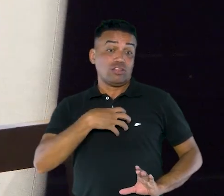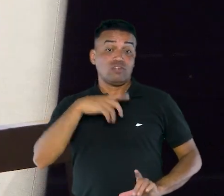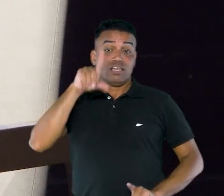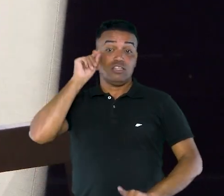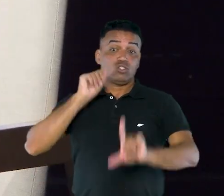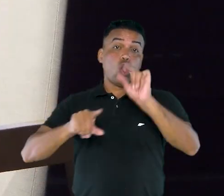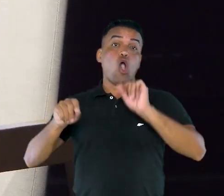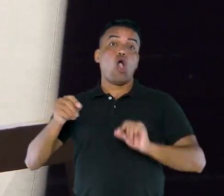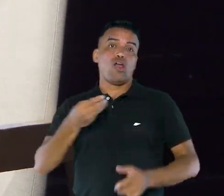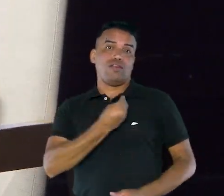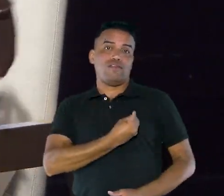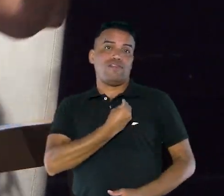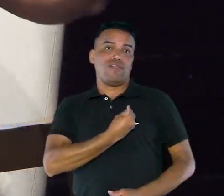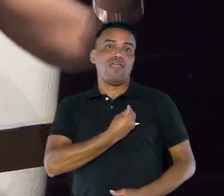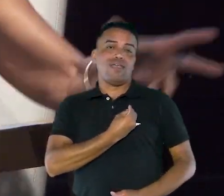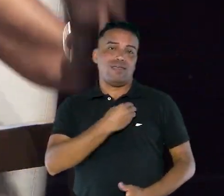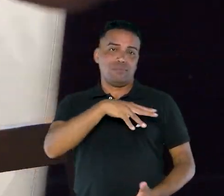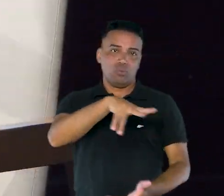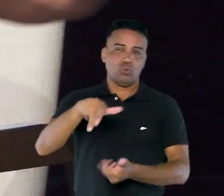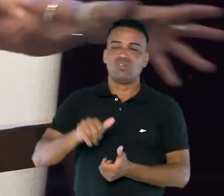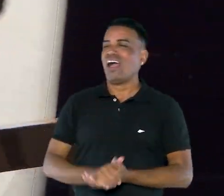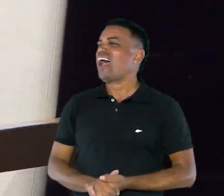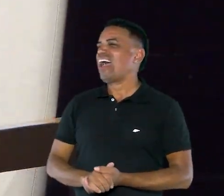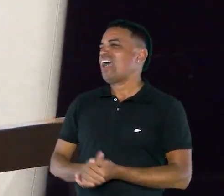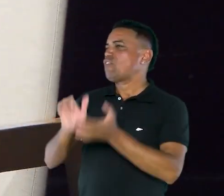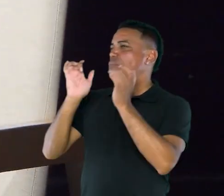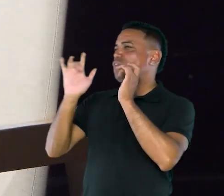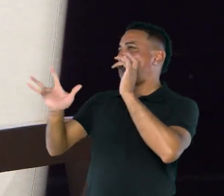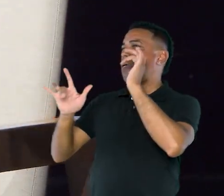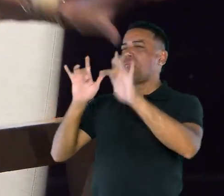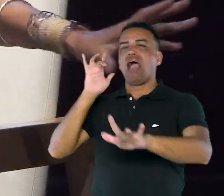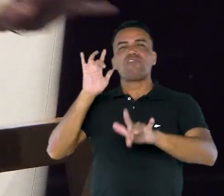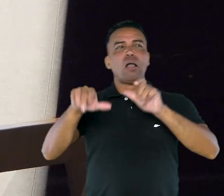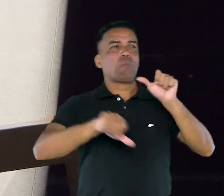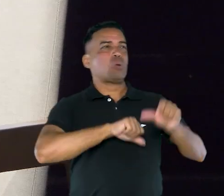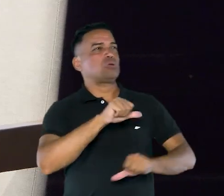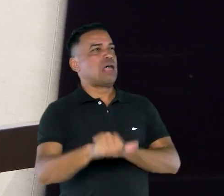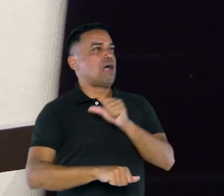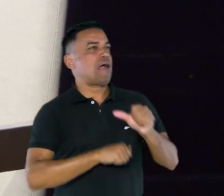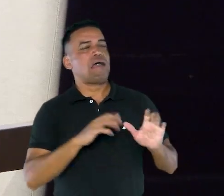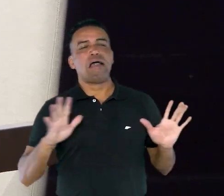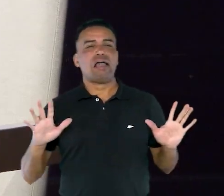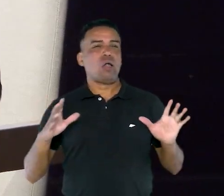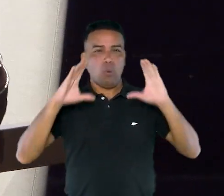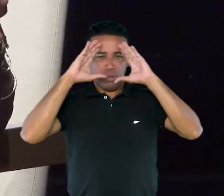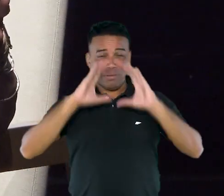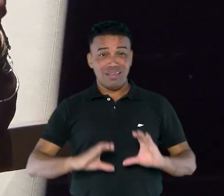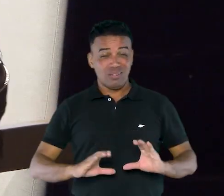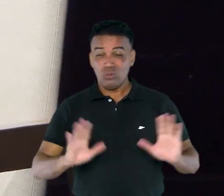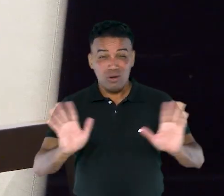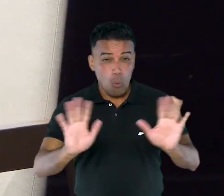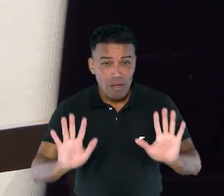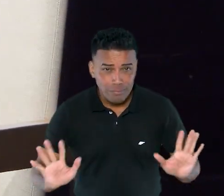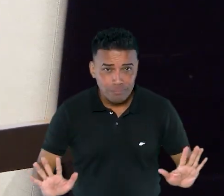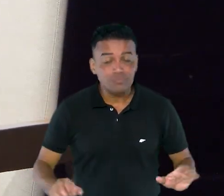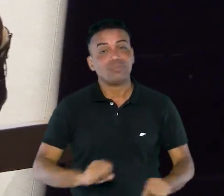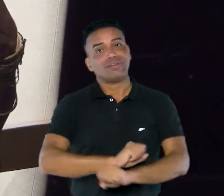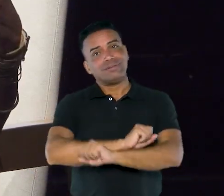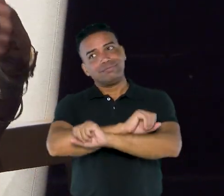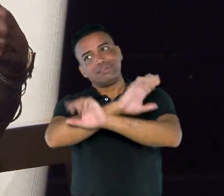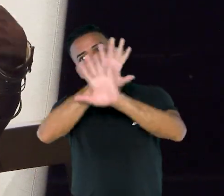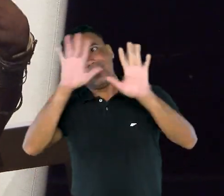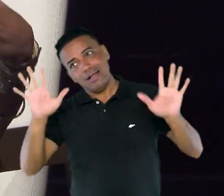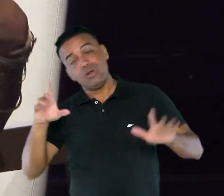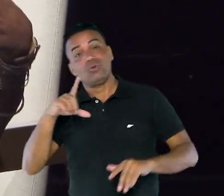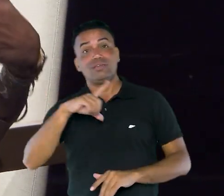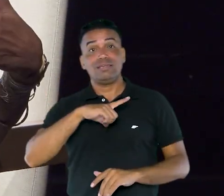vamos viver como os índios. Ah, é isso, galera, vamos todos abandonar a nossa civilização e viver como... Não, não é isso. Mas é claro que